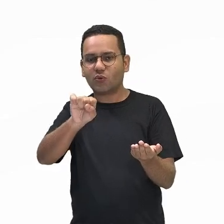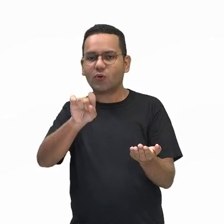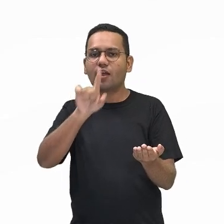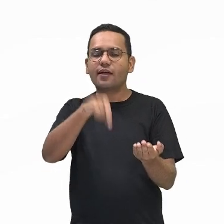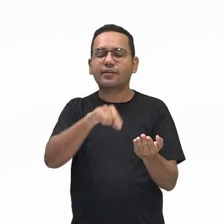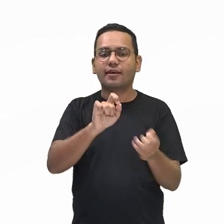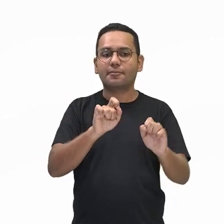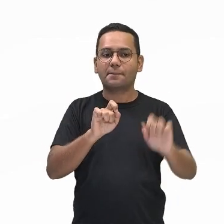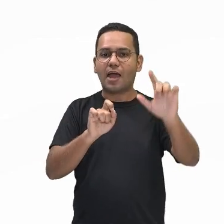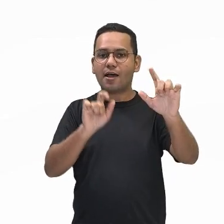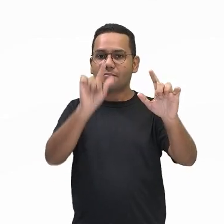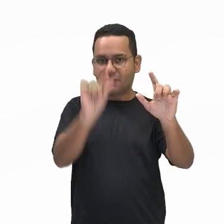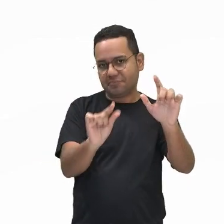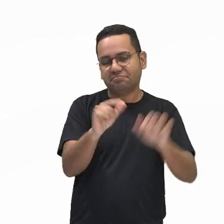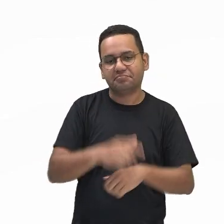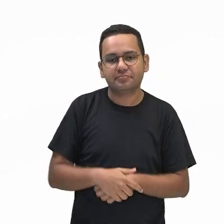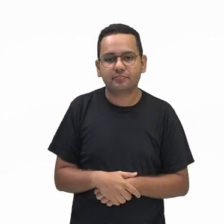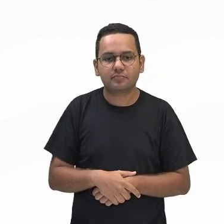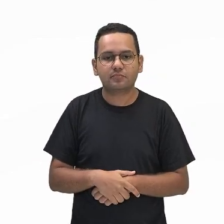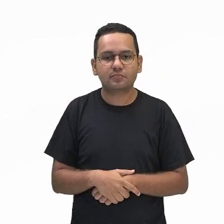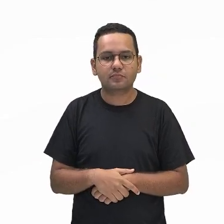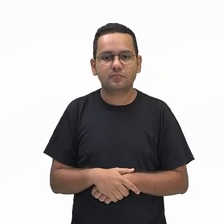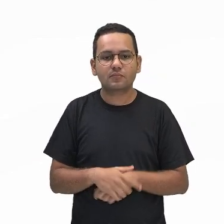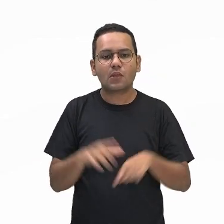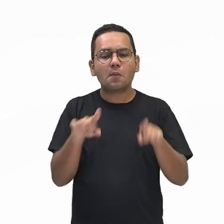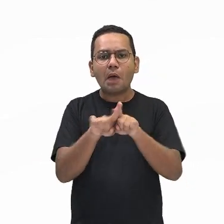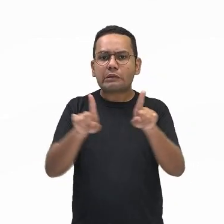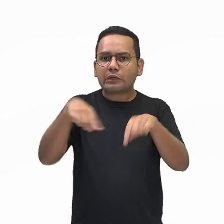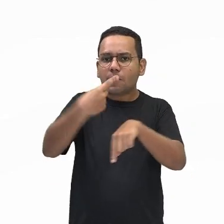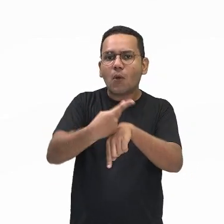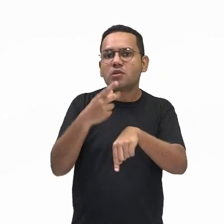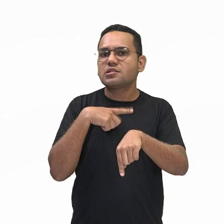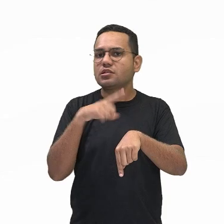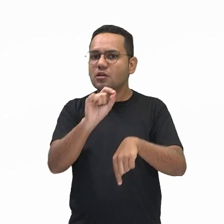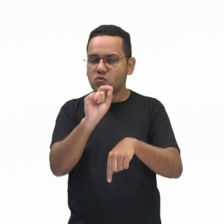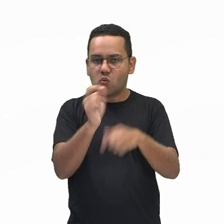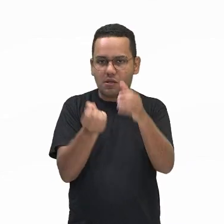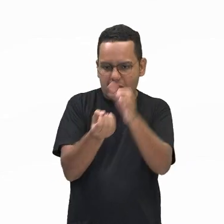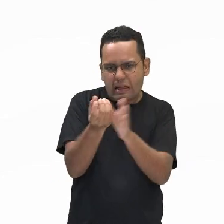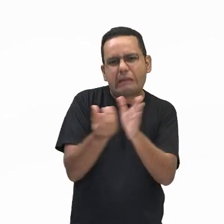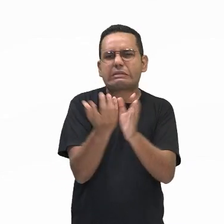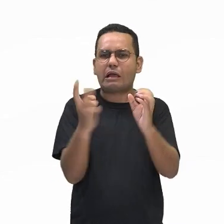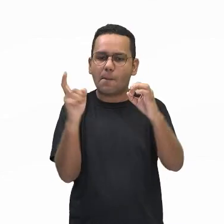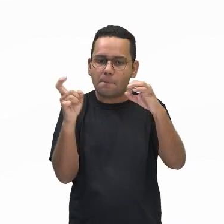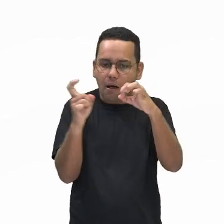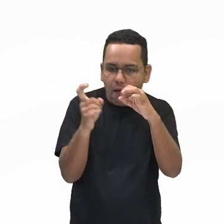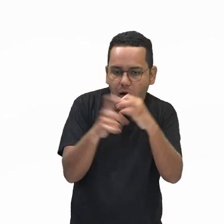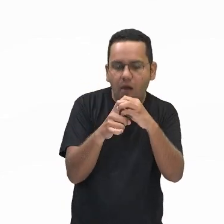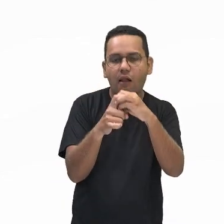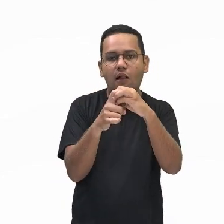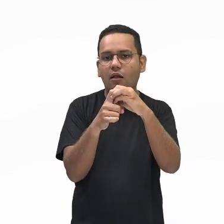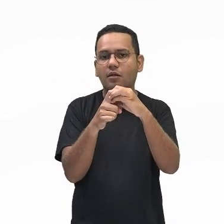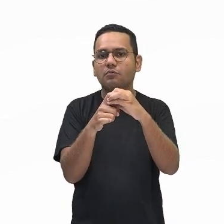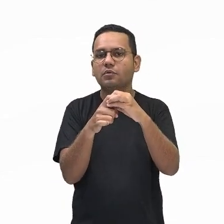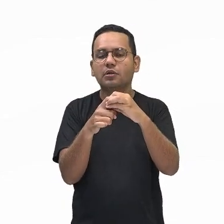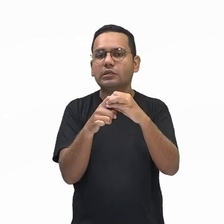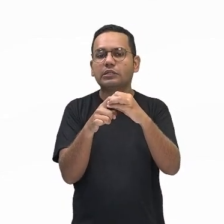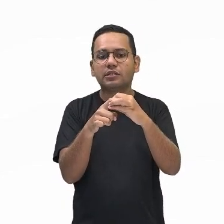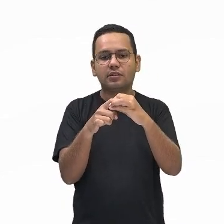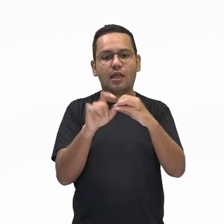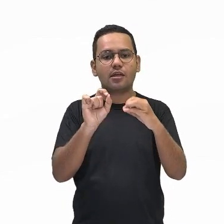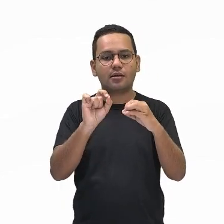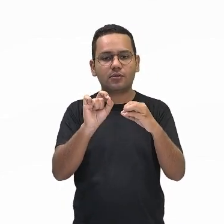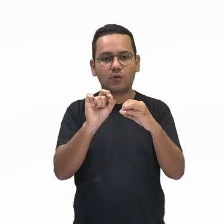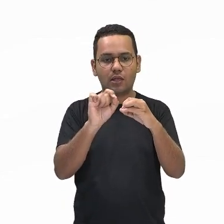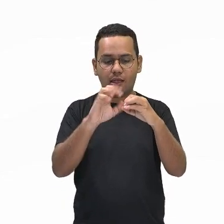os genes. Eles se separam na formação dos gametas, ou seja, no óvulo, no espermatozoide, indo